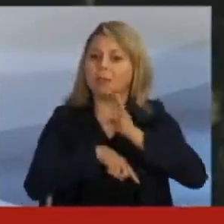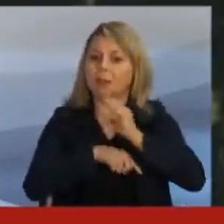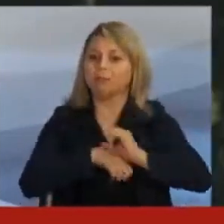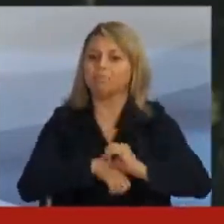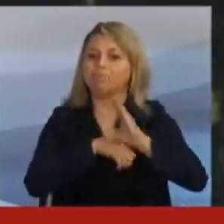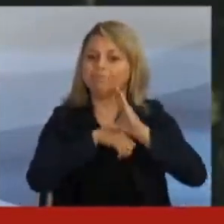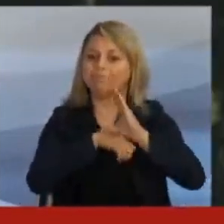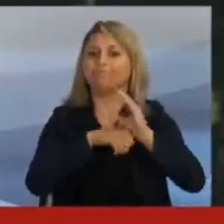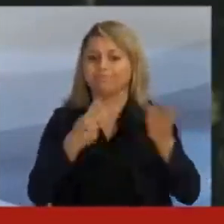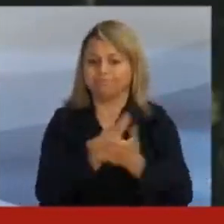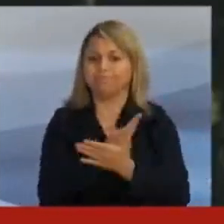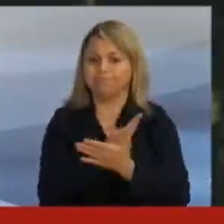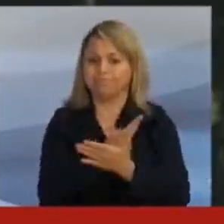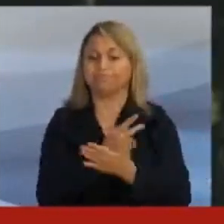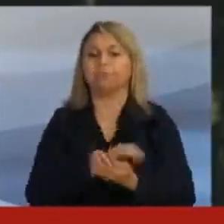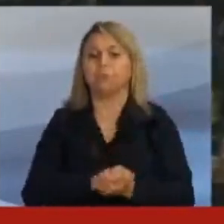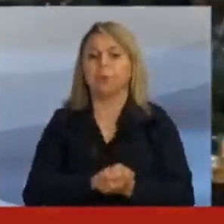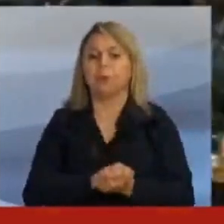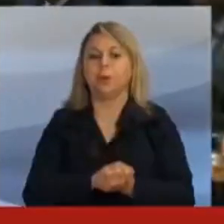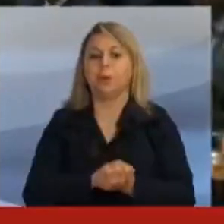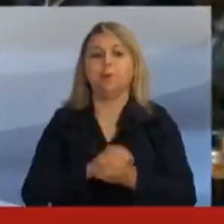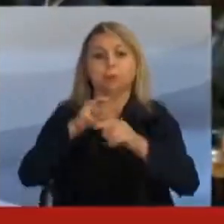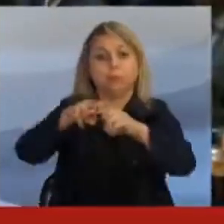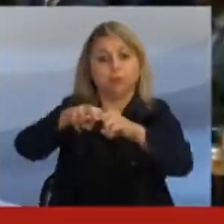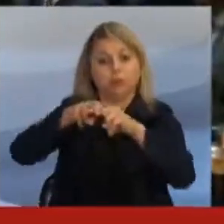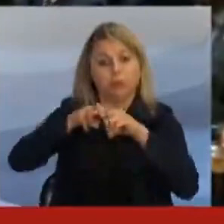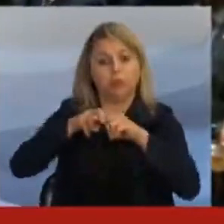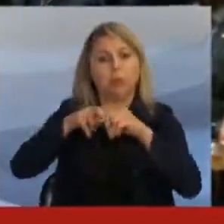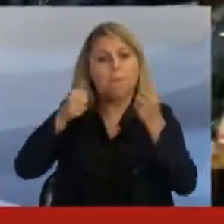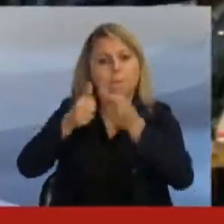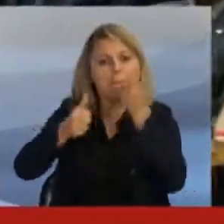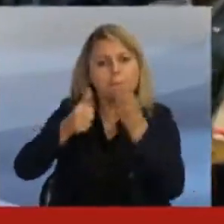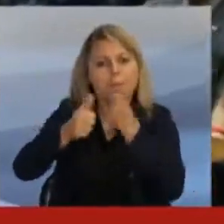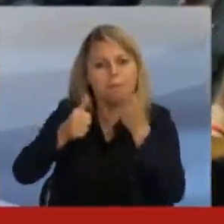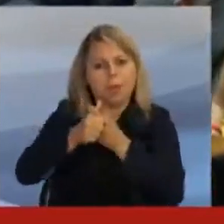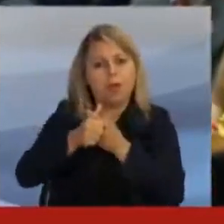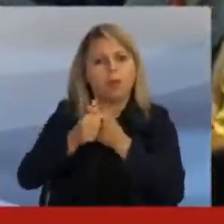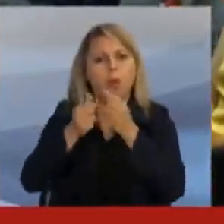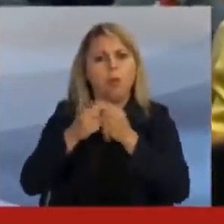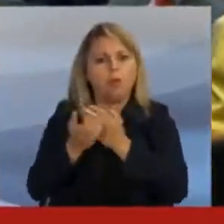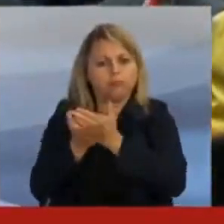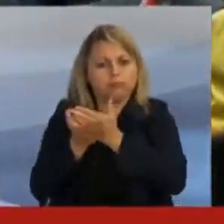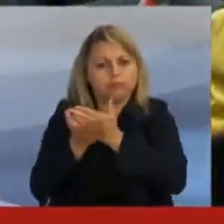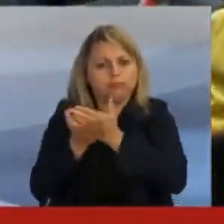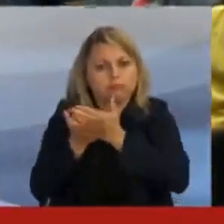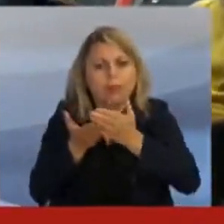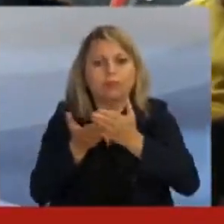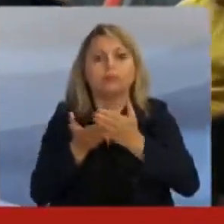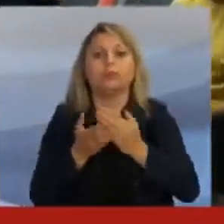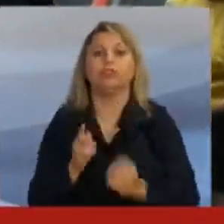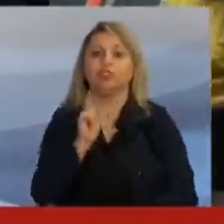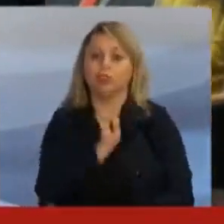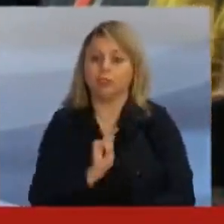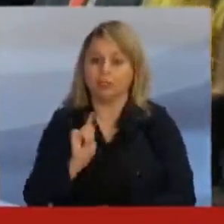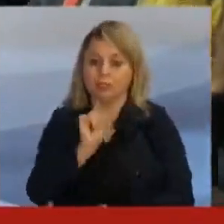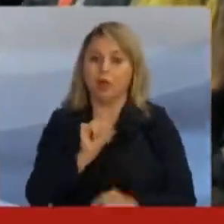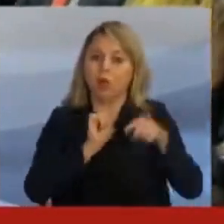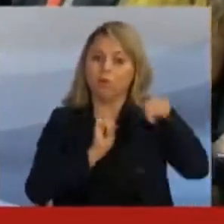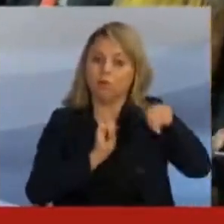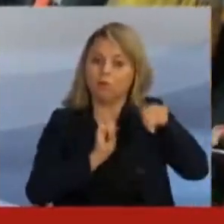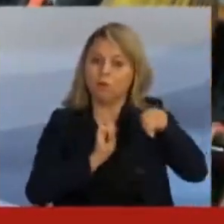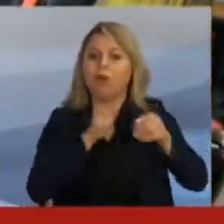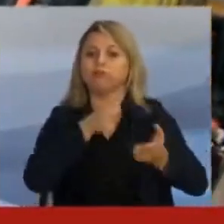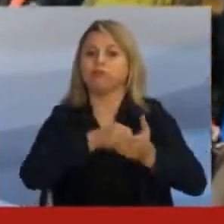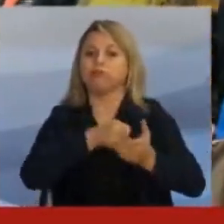tamanho portanto desde o primeiro minuto da minha gestão foi cobrado e